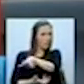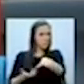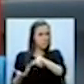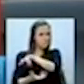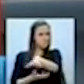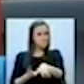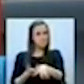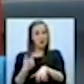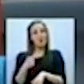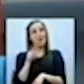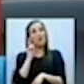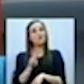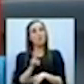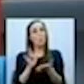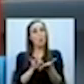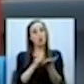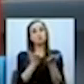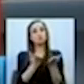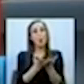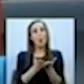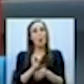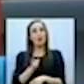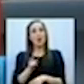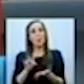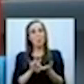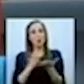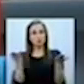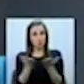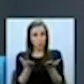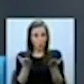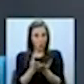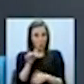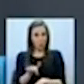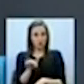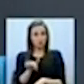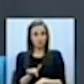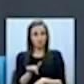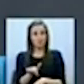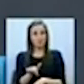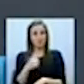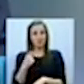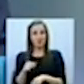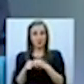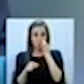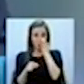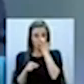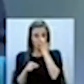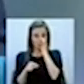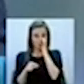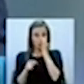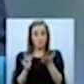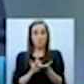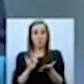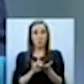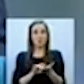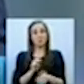da durabilidade dos manuais escolares, do que deve ser um manual escolar hoje em dia. Nós deveríamos ter manuais que servissem para